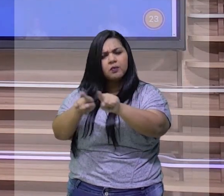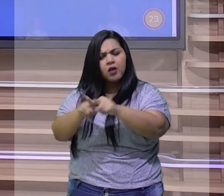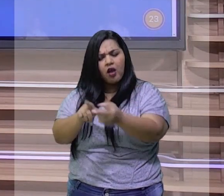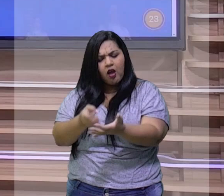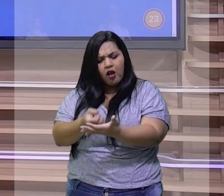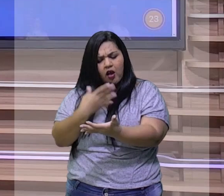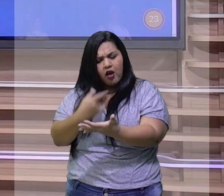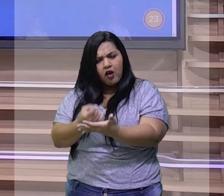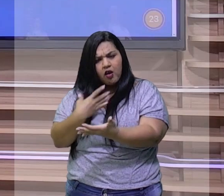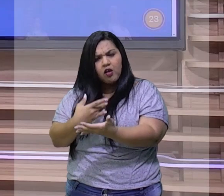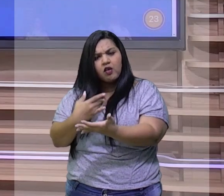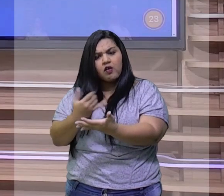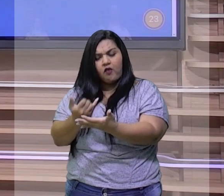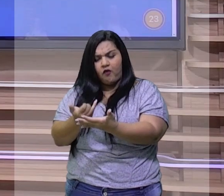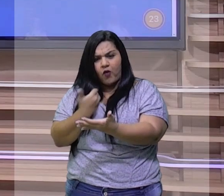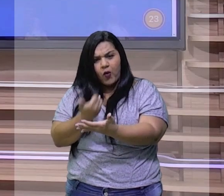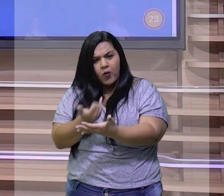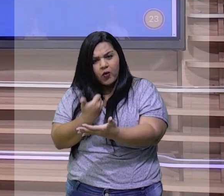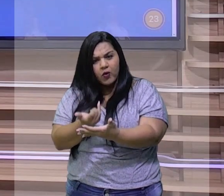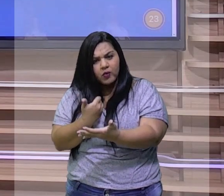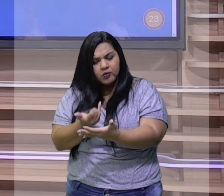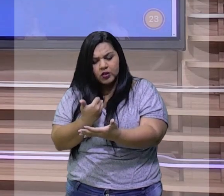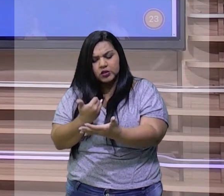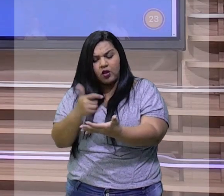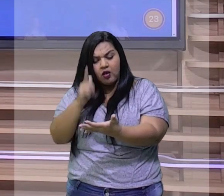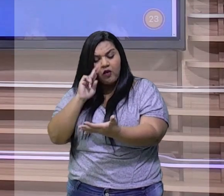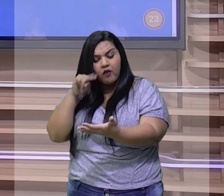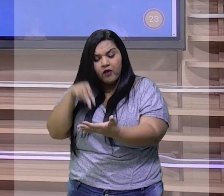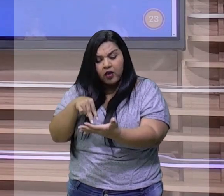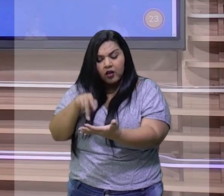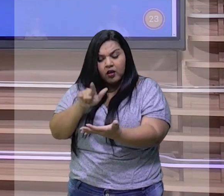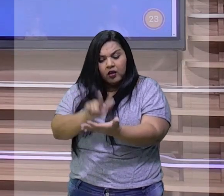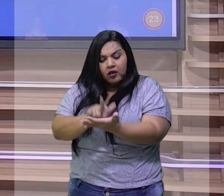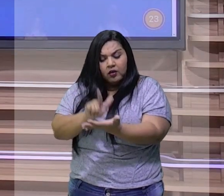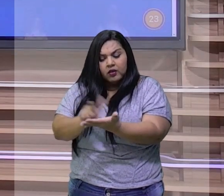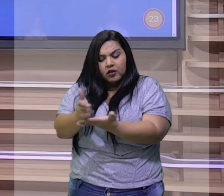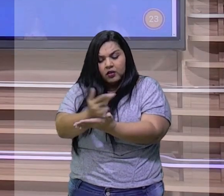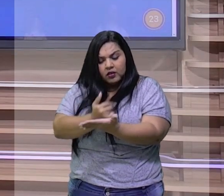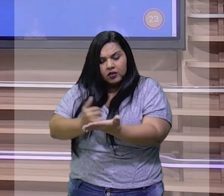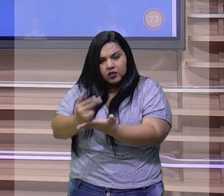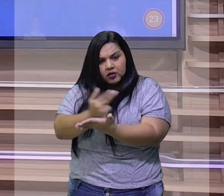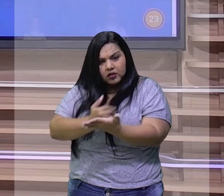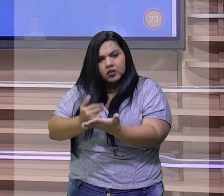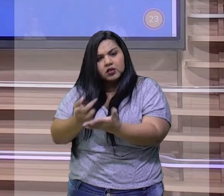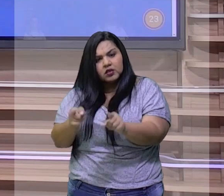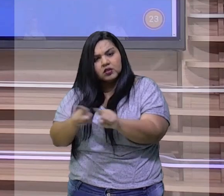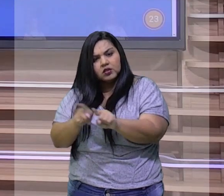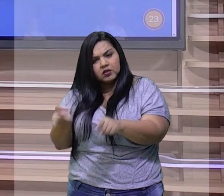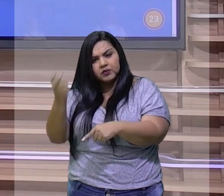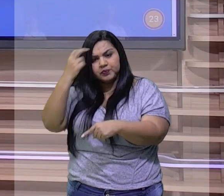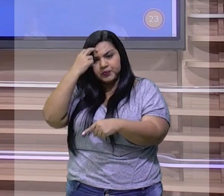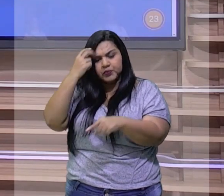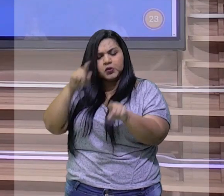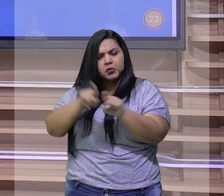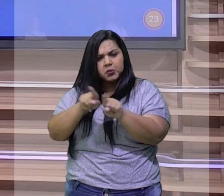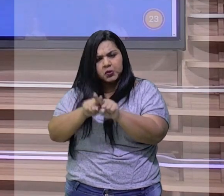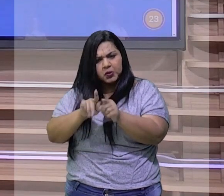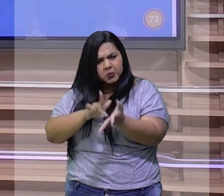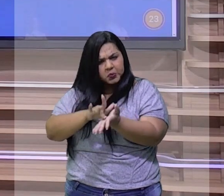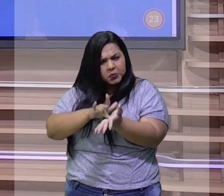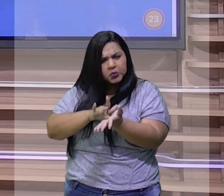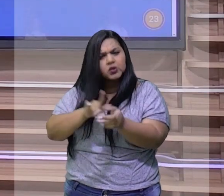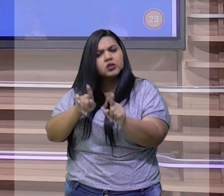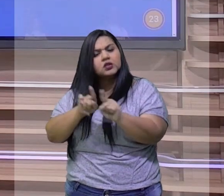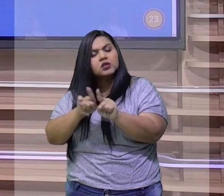dessa determinada área, né, com base nos aspectos físicos ou naturais e até mesmo culturais ou artificiais,